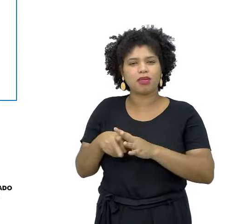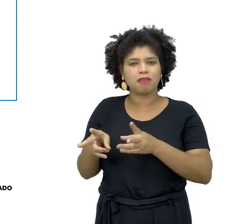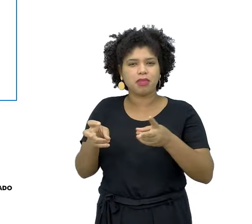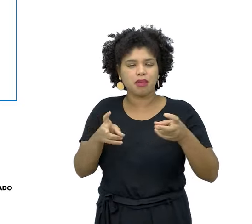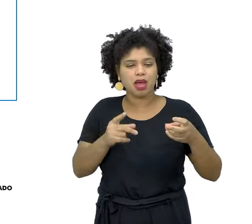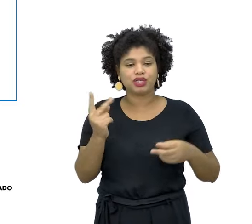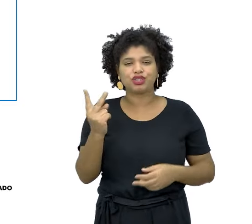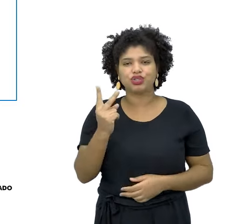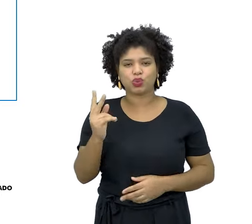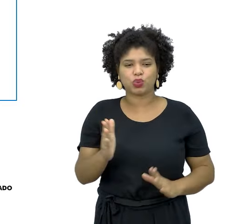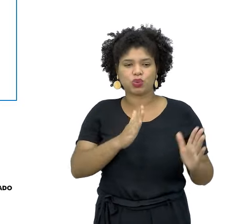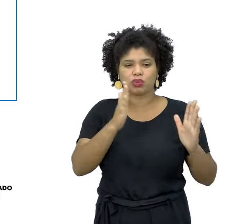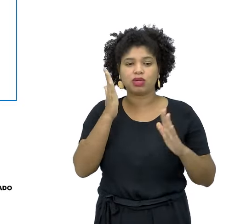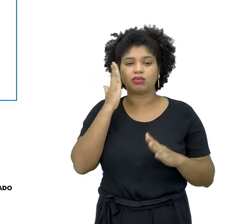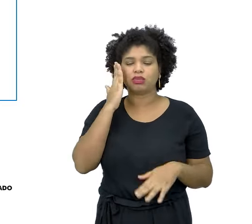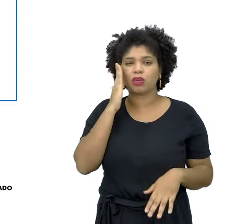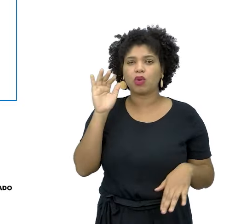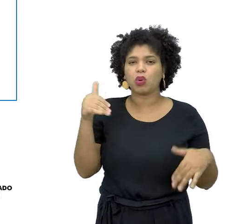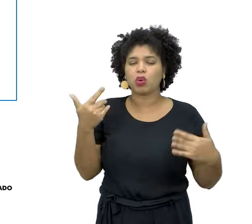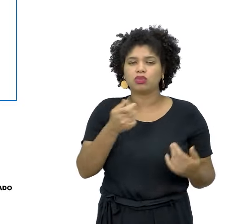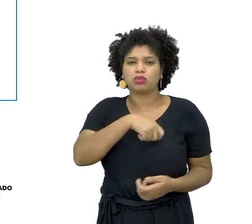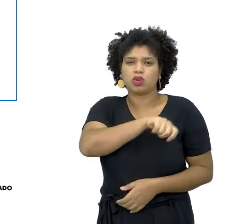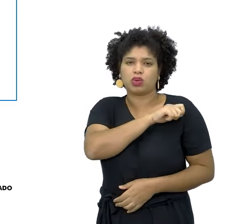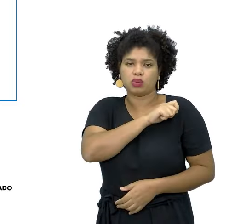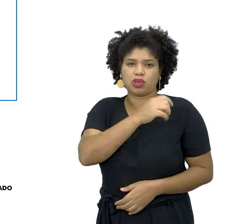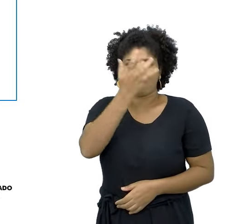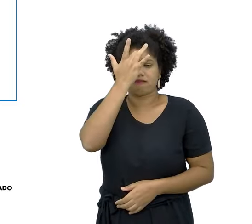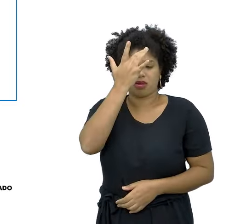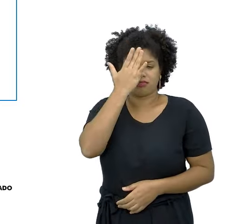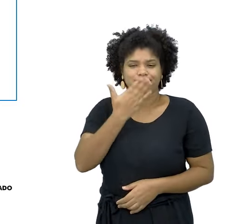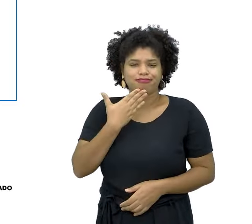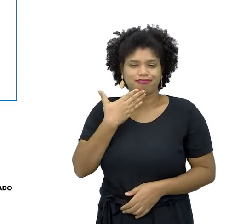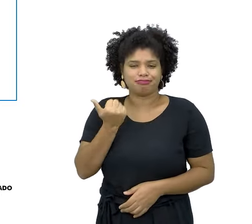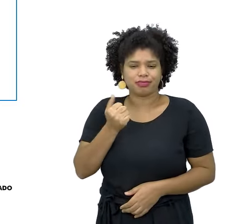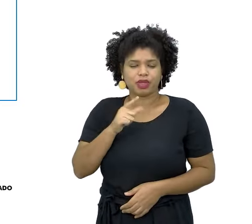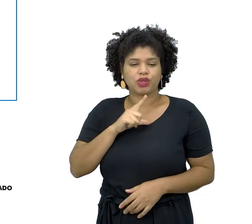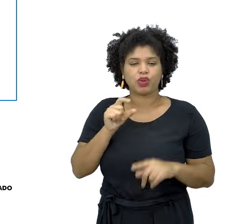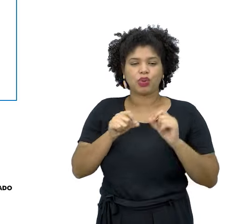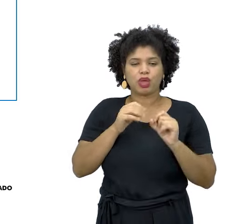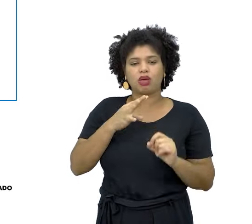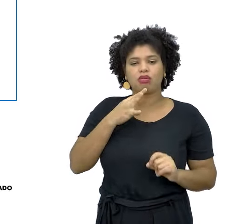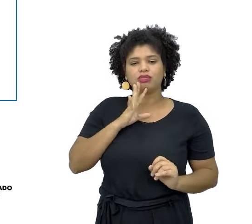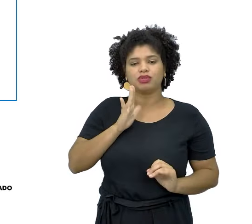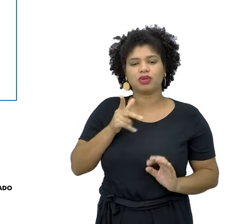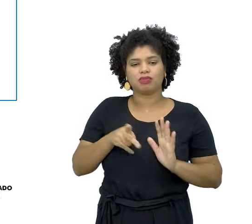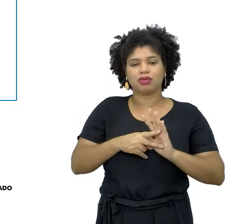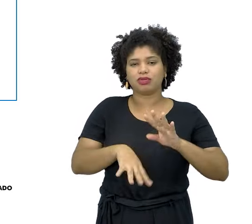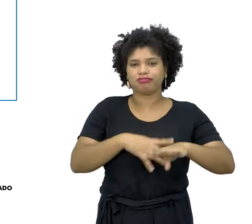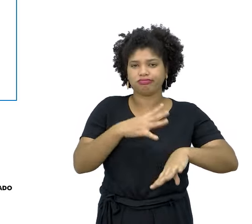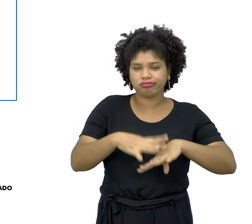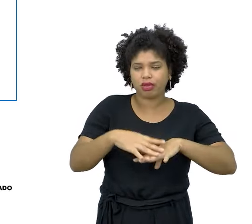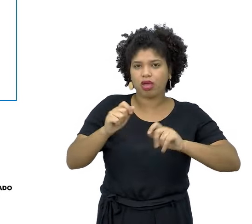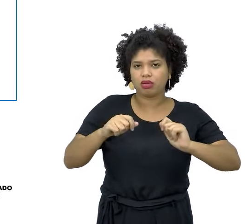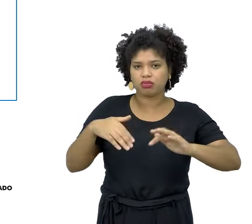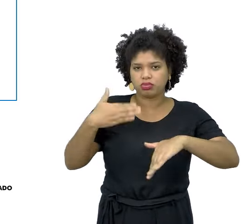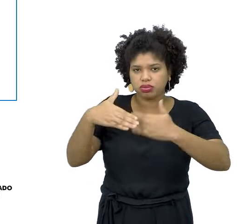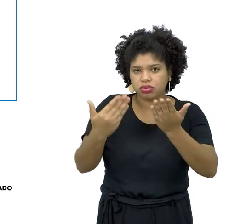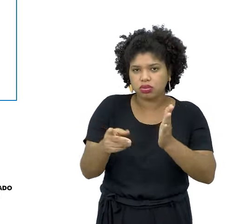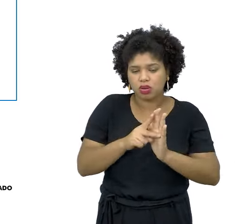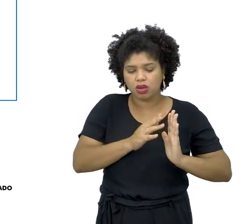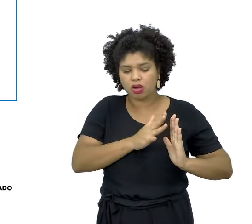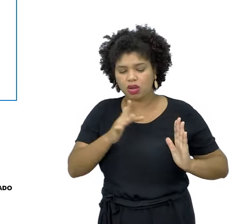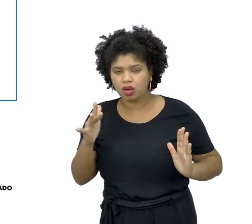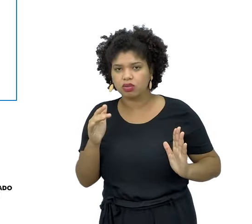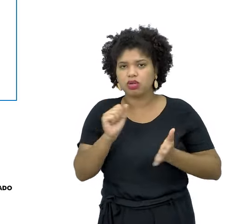segunda etapa, saber quais são os estudantes que têm mais facilidade, que têm mais conhecimentos matemáticos para poder desenvolver aquela sequência